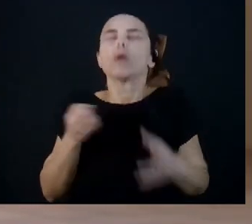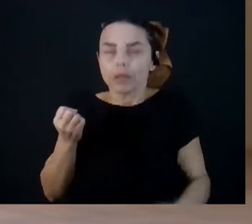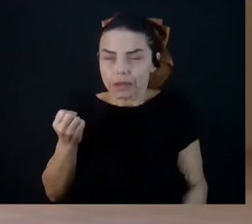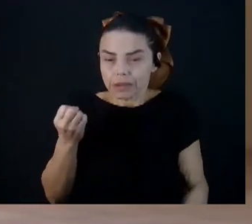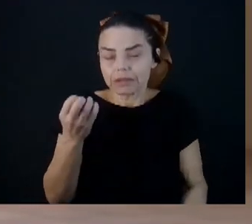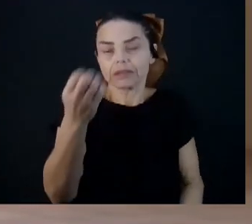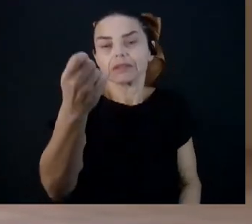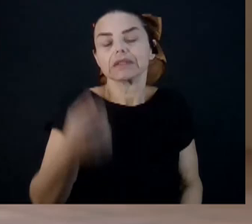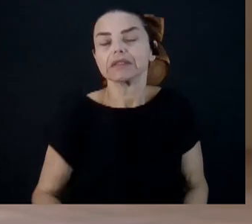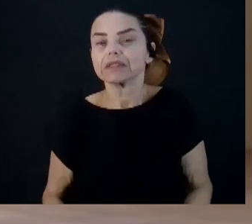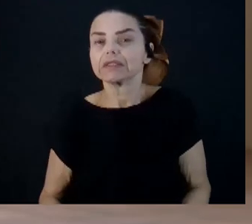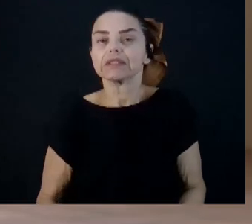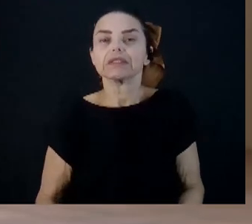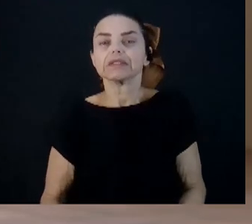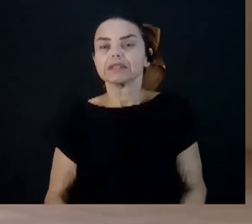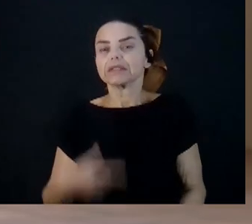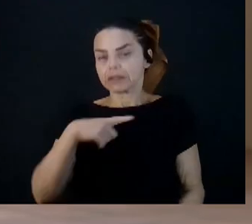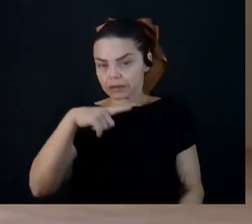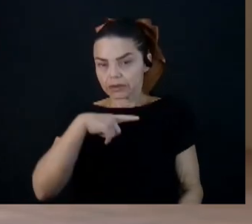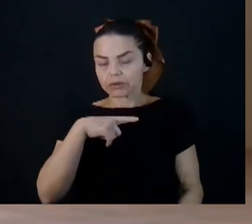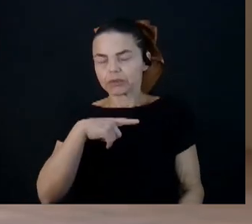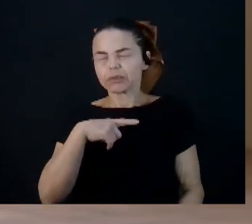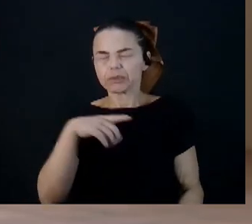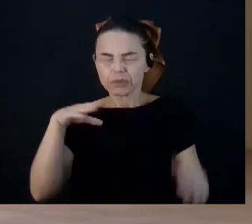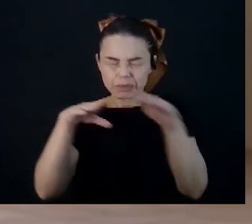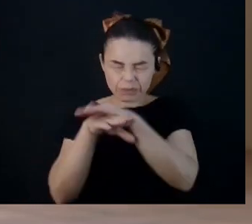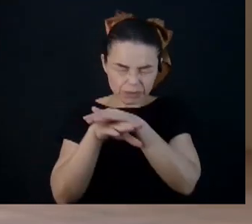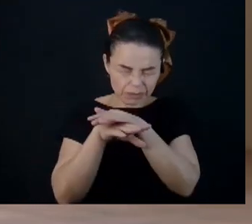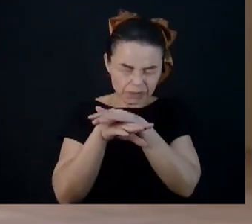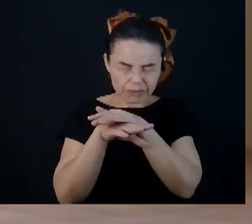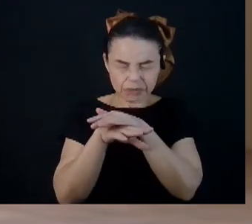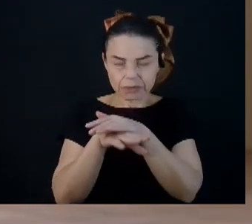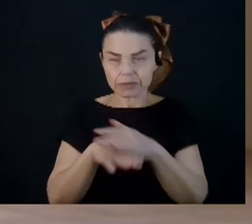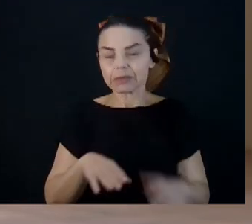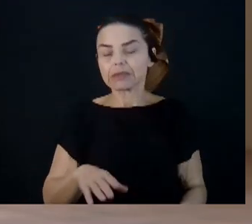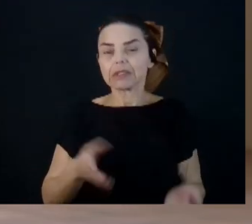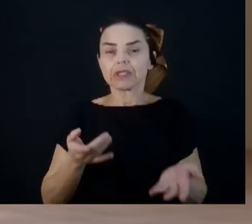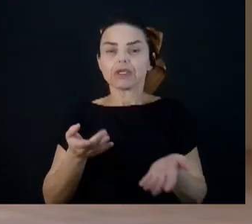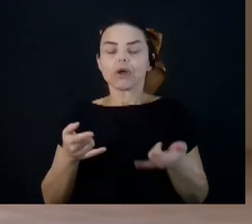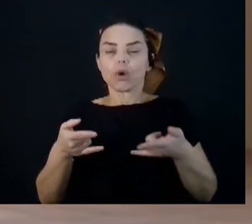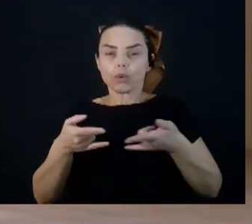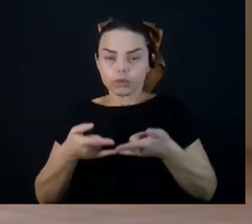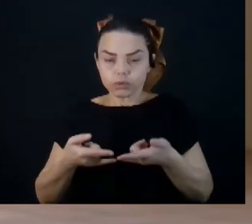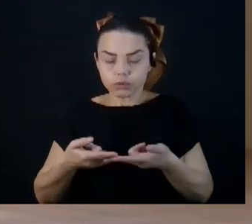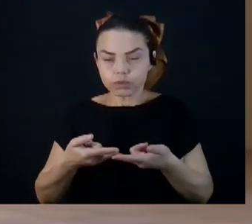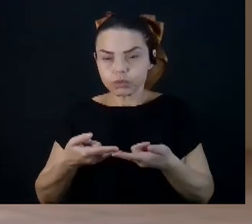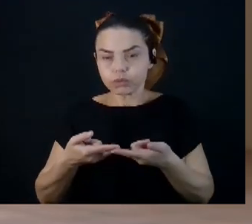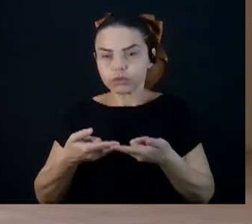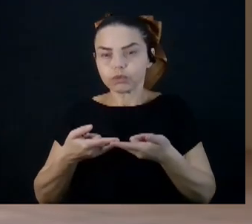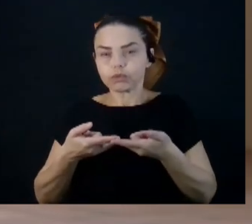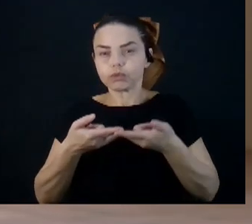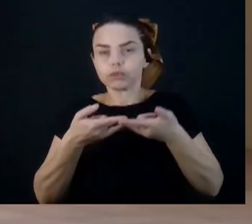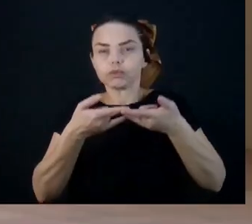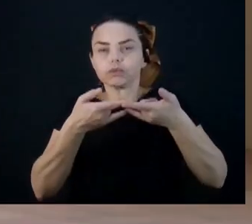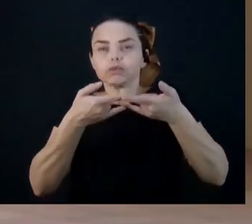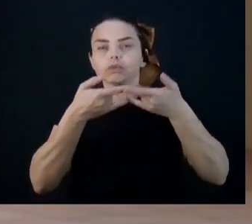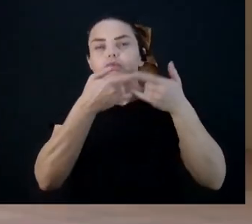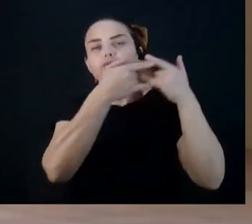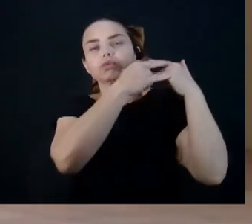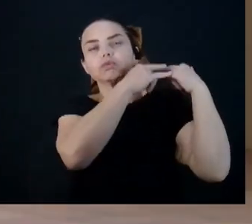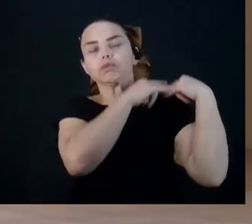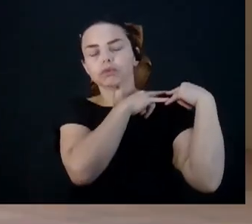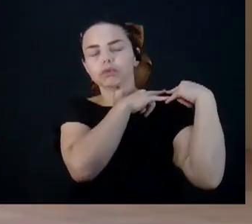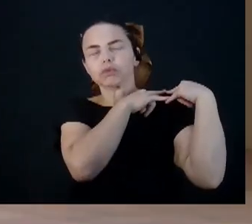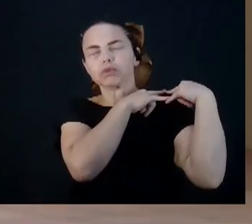quer dizer, a gente ainda tem guardado, um andor que eles faziam, que carregava no ombro o caixão, feito de madeira,